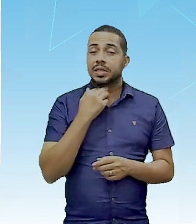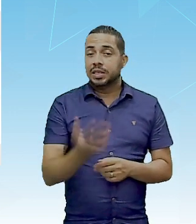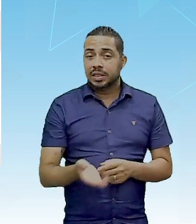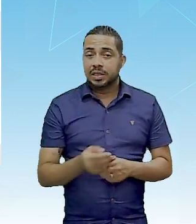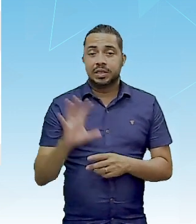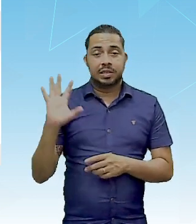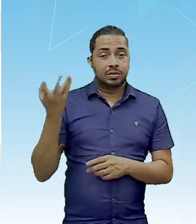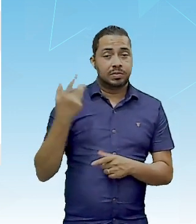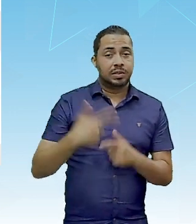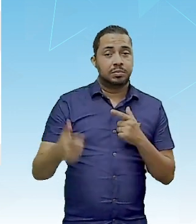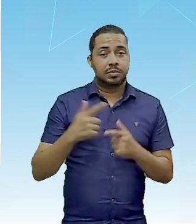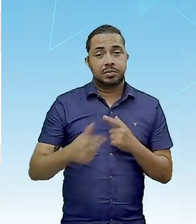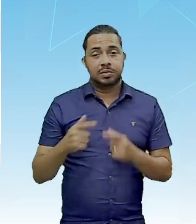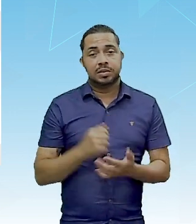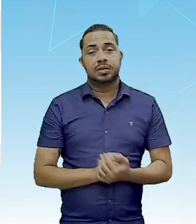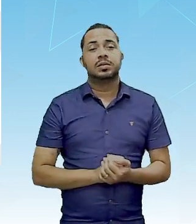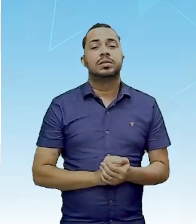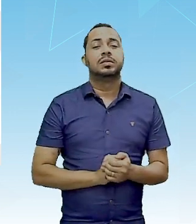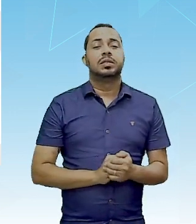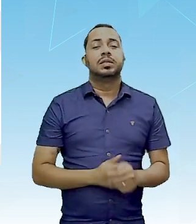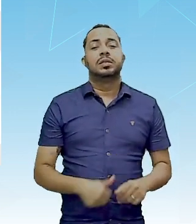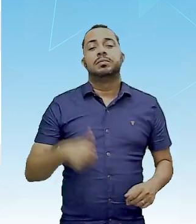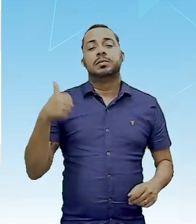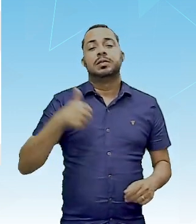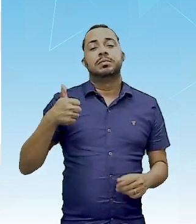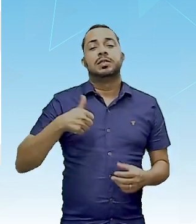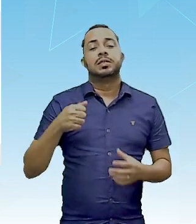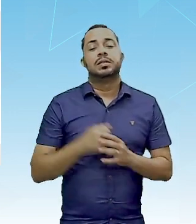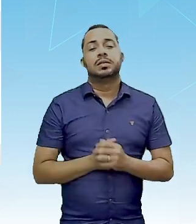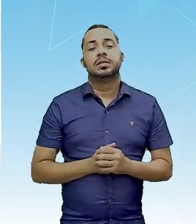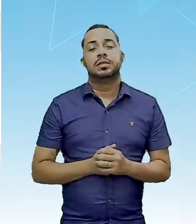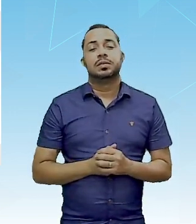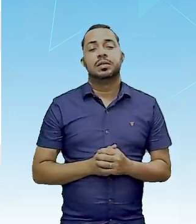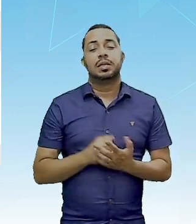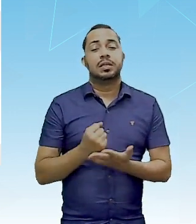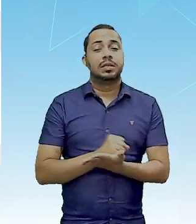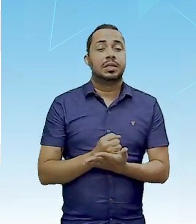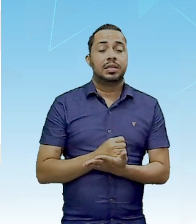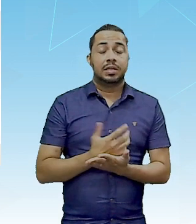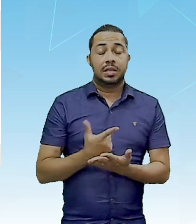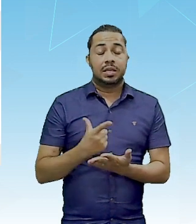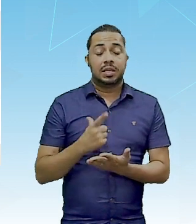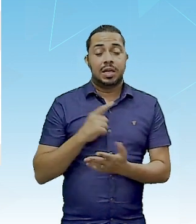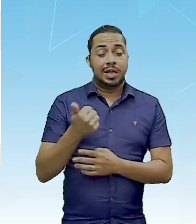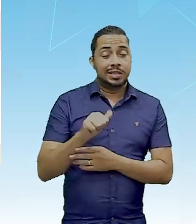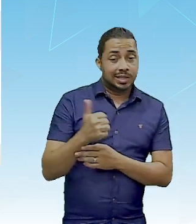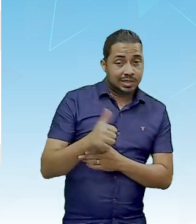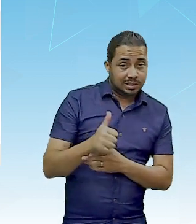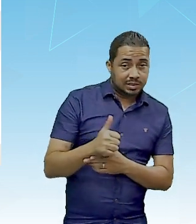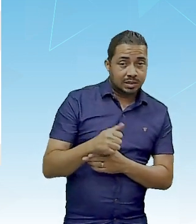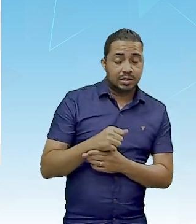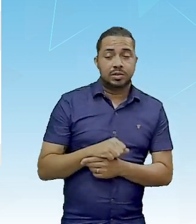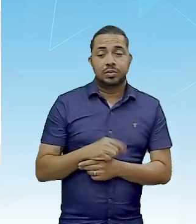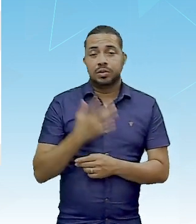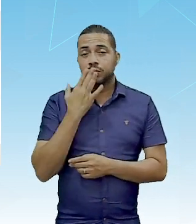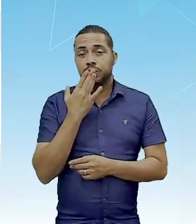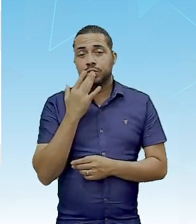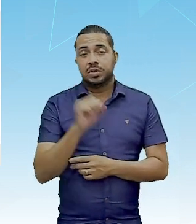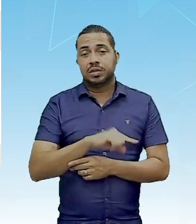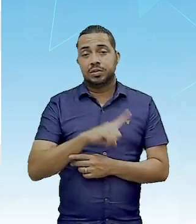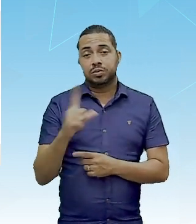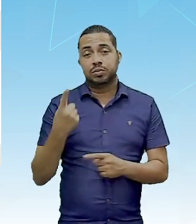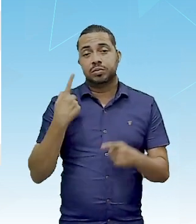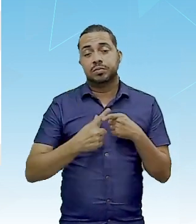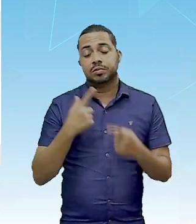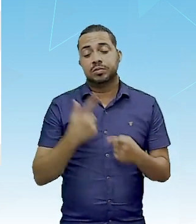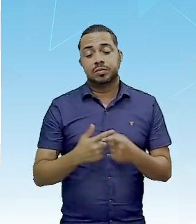Desse probleminha aí, desse game. A primeira é analisando as cores azuis, tá? É